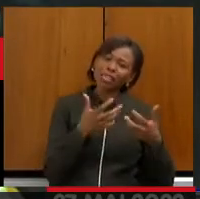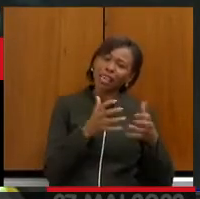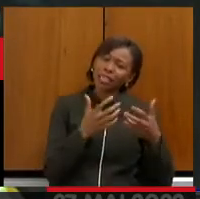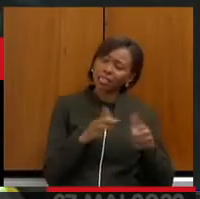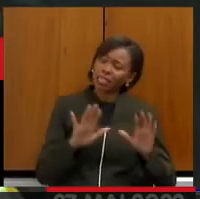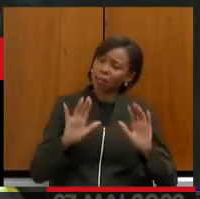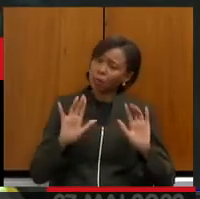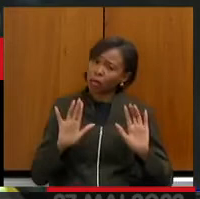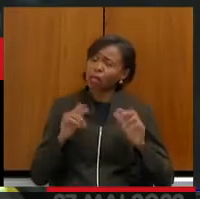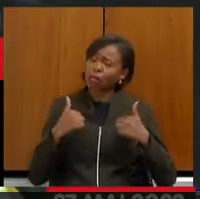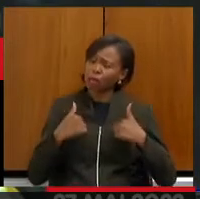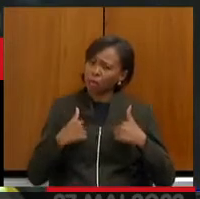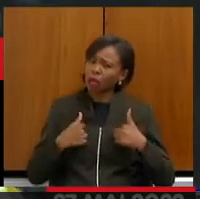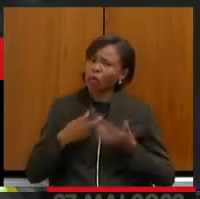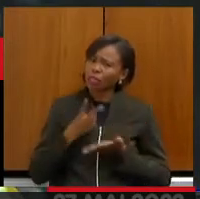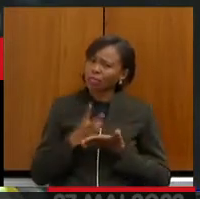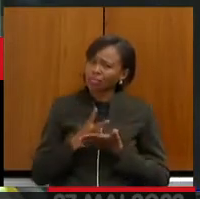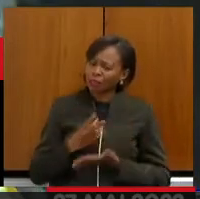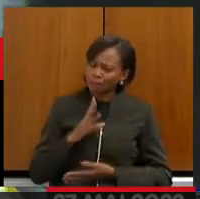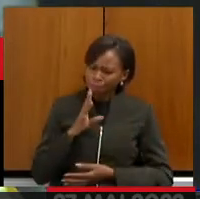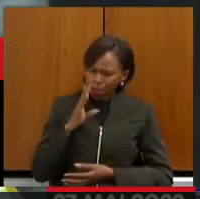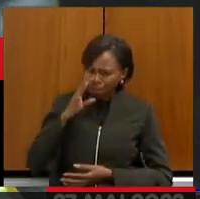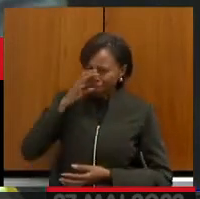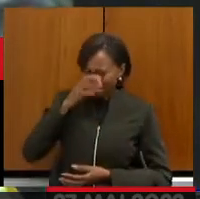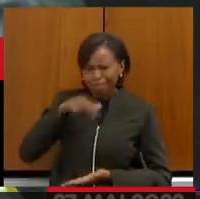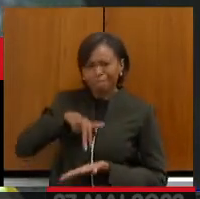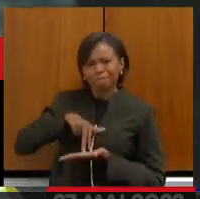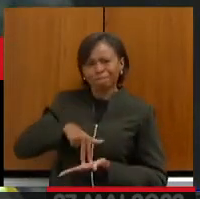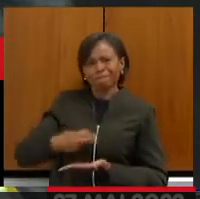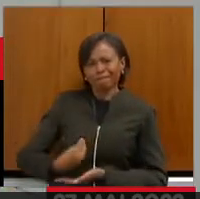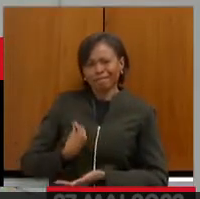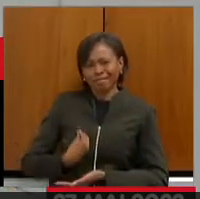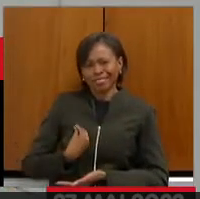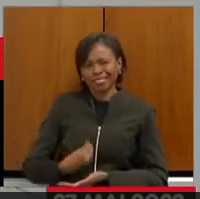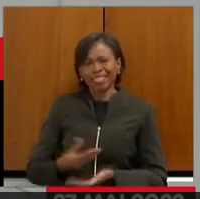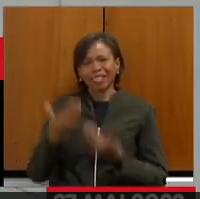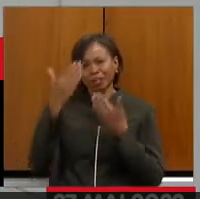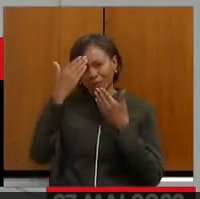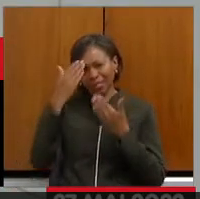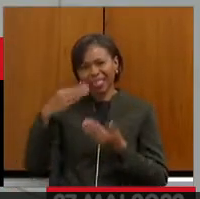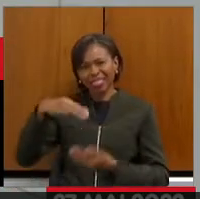com isso muita resiliência muito obrigada Marli Ferreira